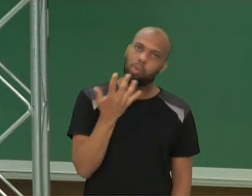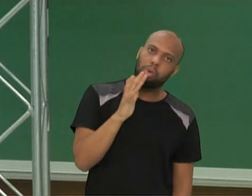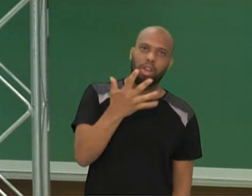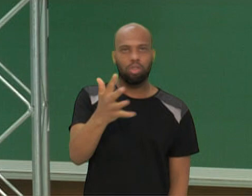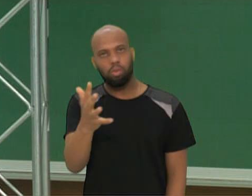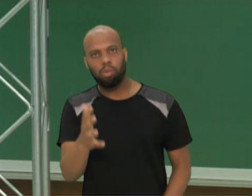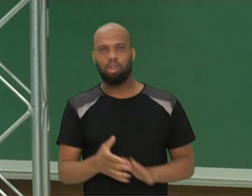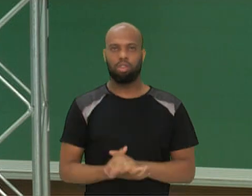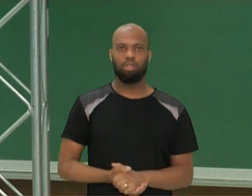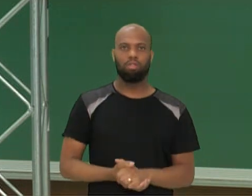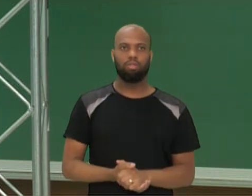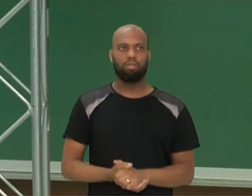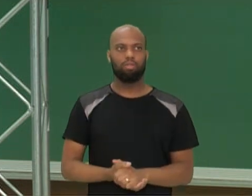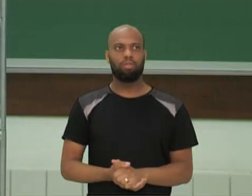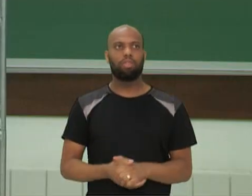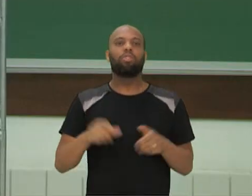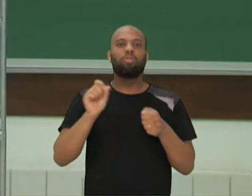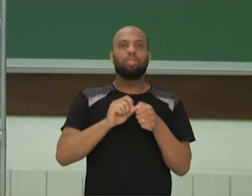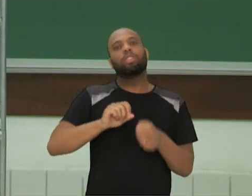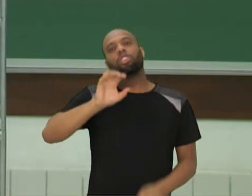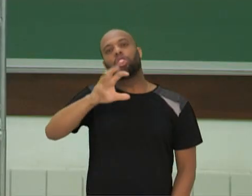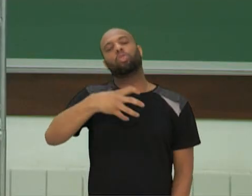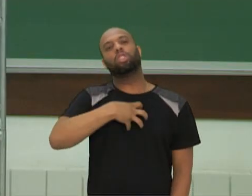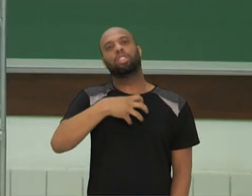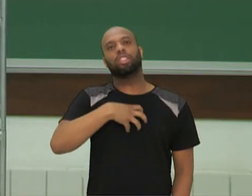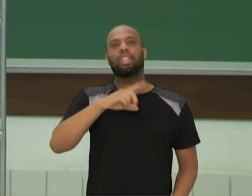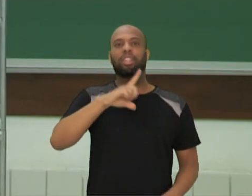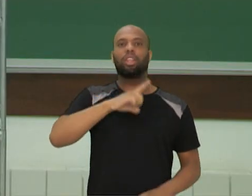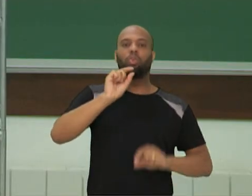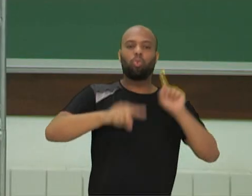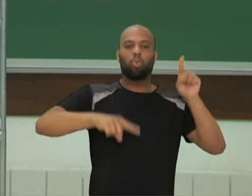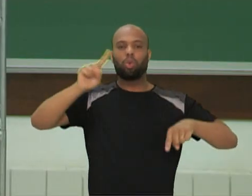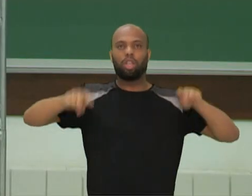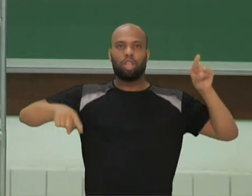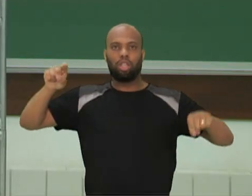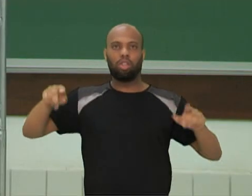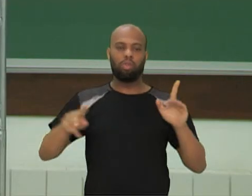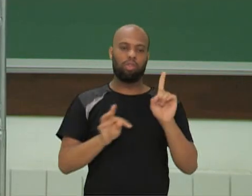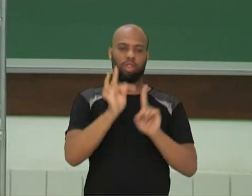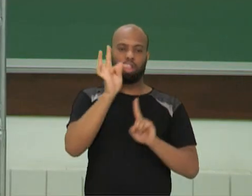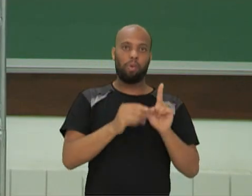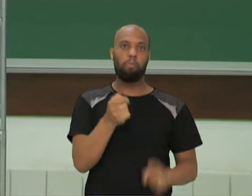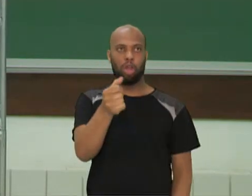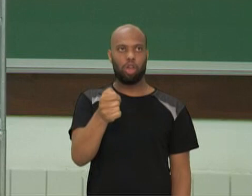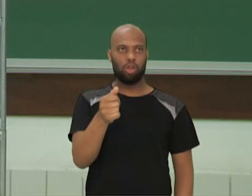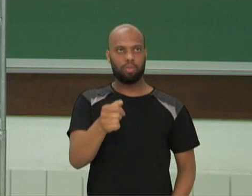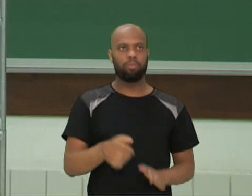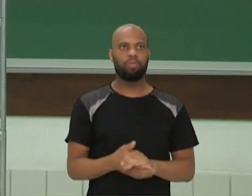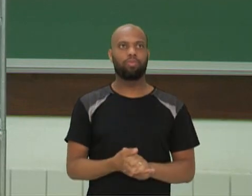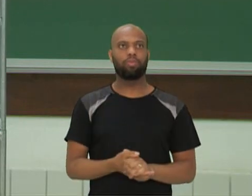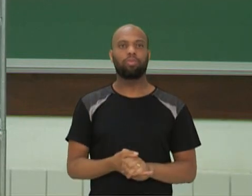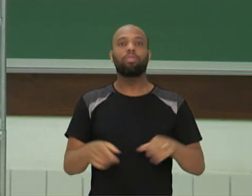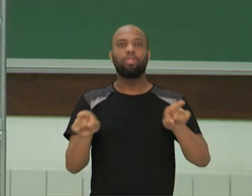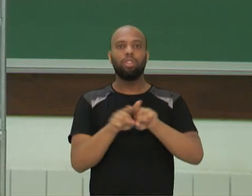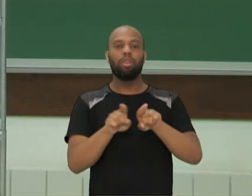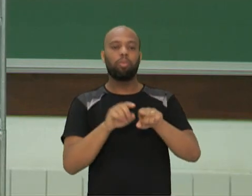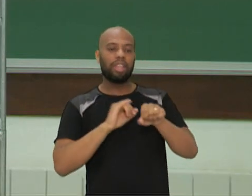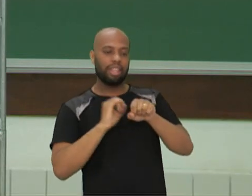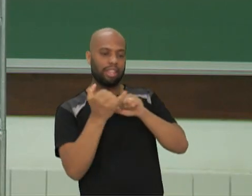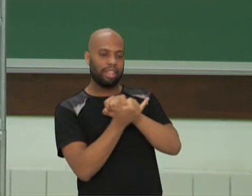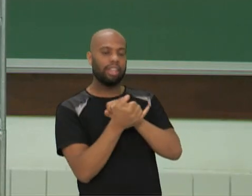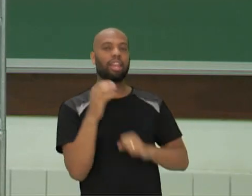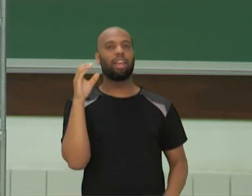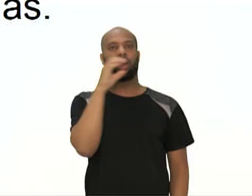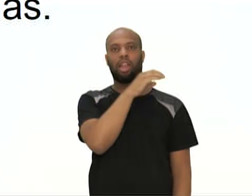mais amenas, fazendo assim com que haja uma pequena amplitude térmica. E aí as ilhas